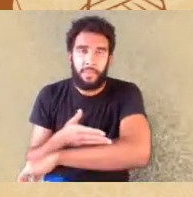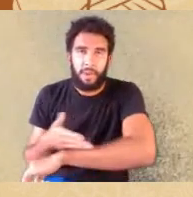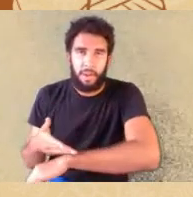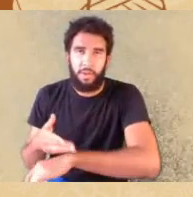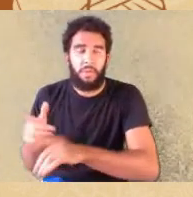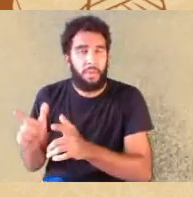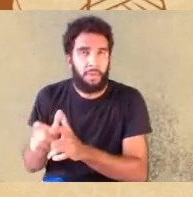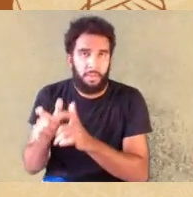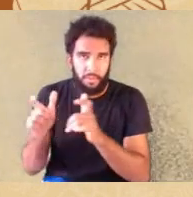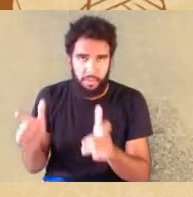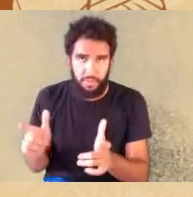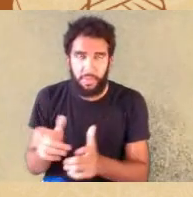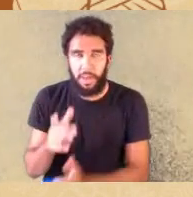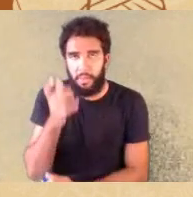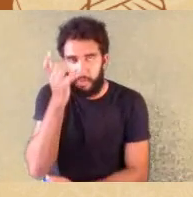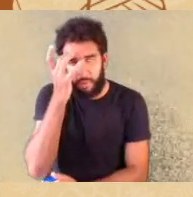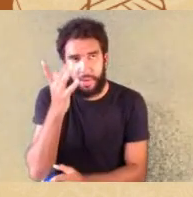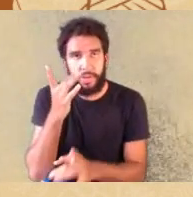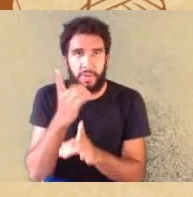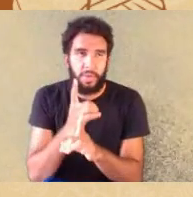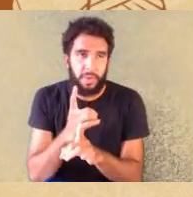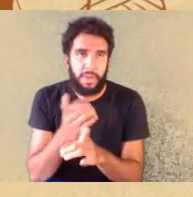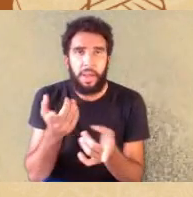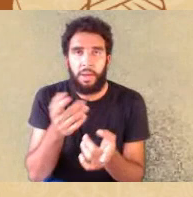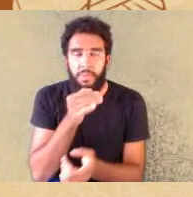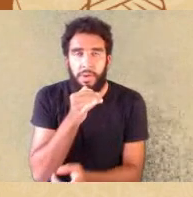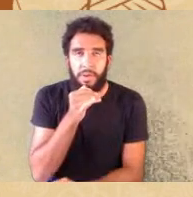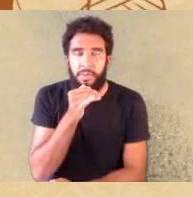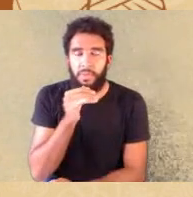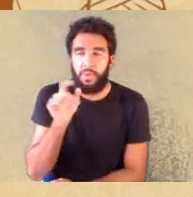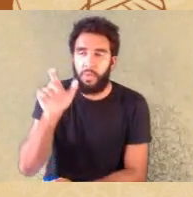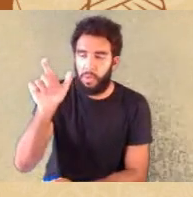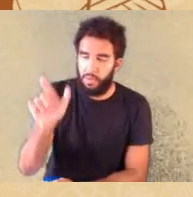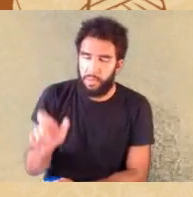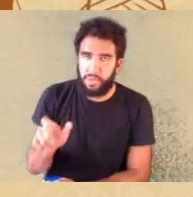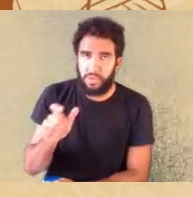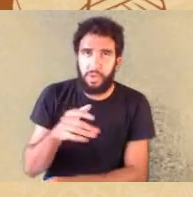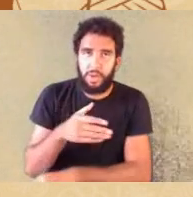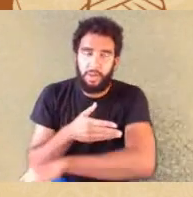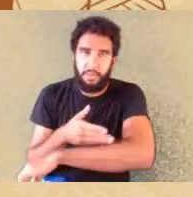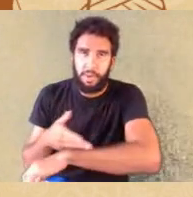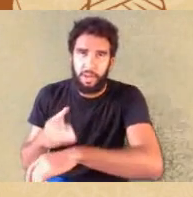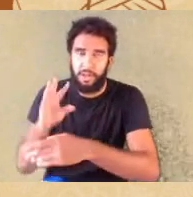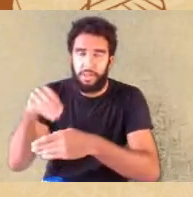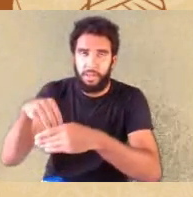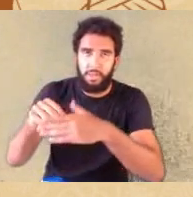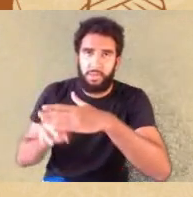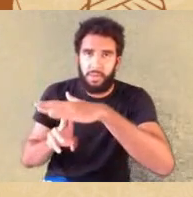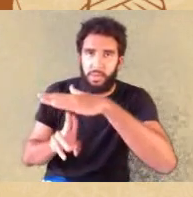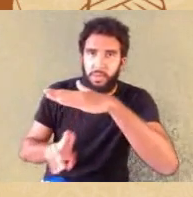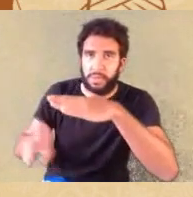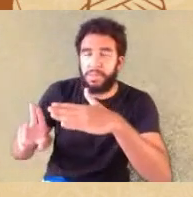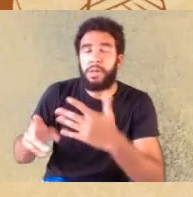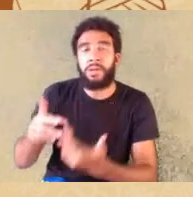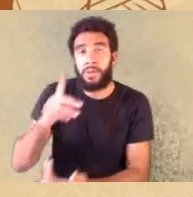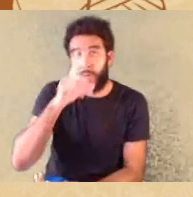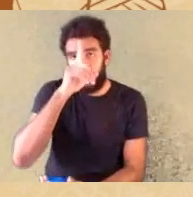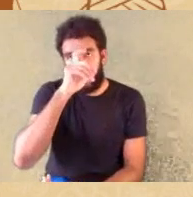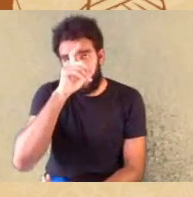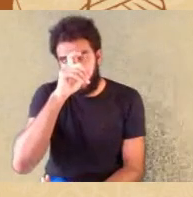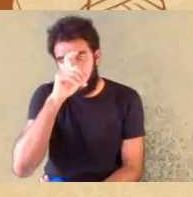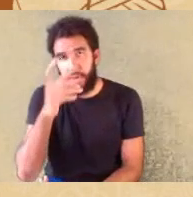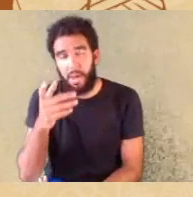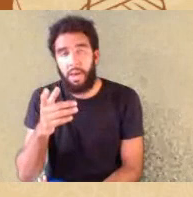você achar estatisticamente um homem branco dentro da universidade ou de um hospital público como um